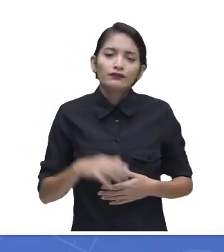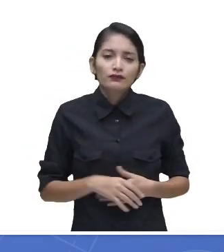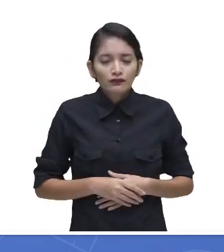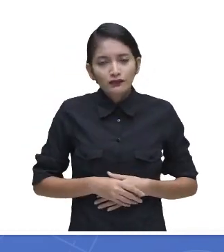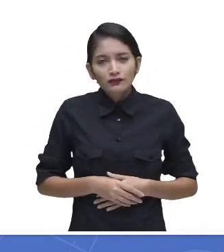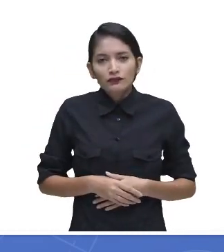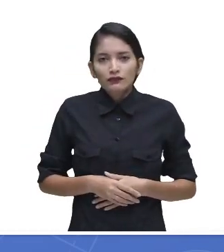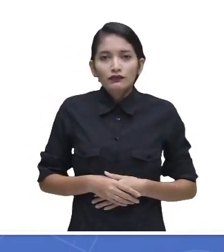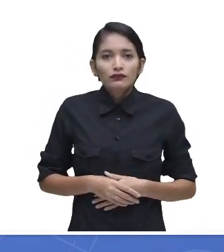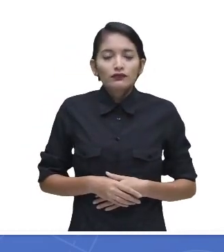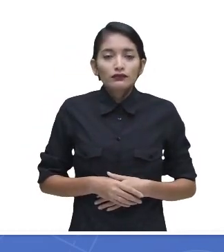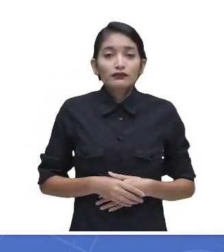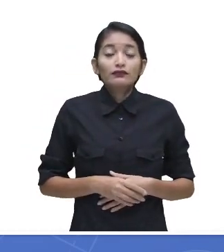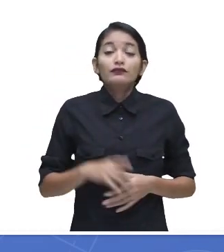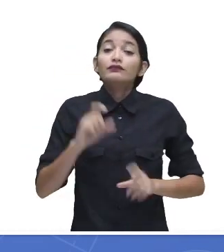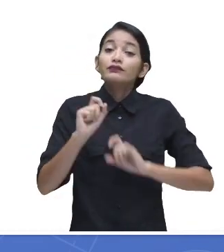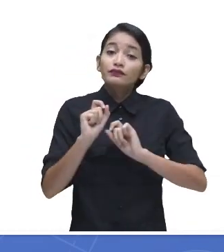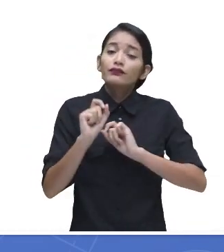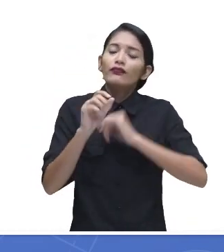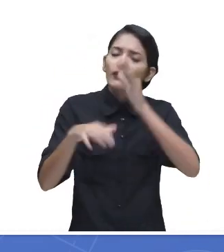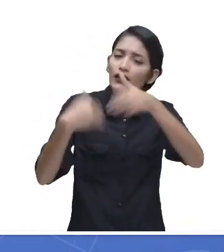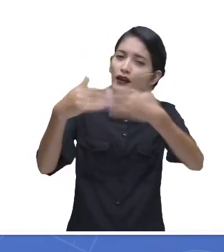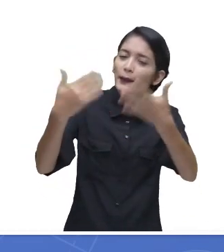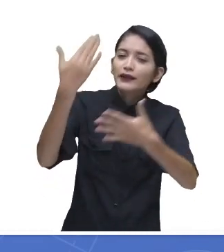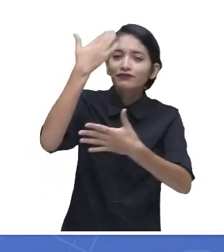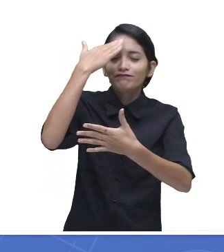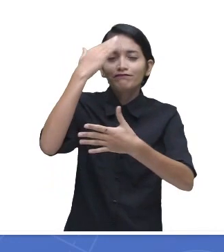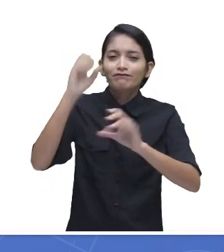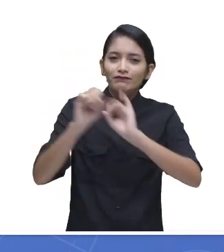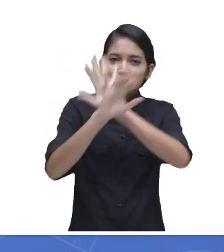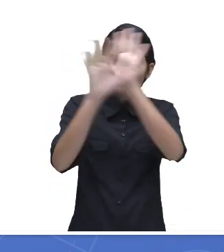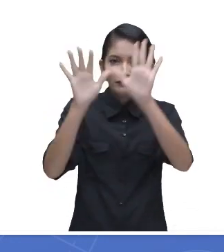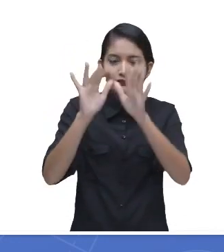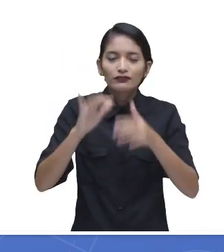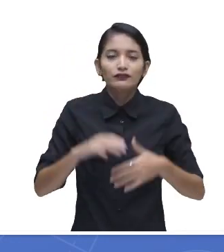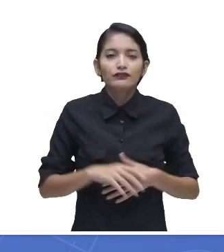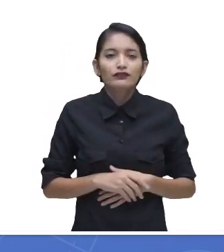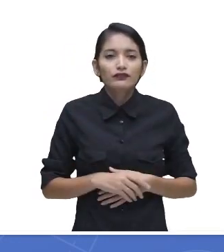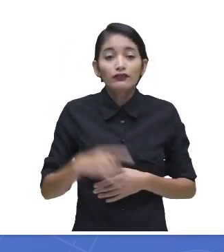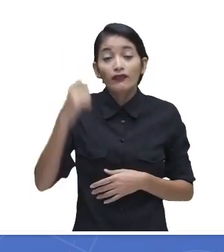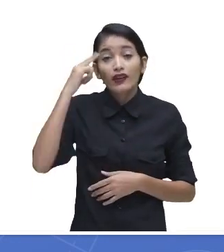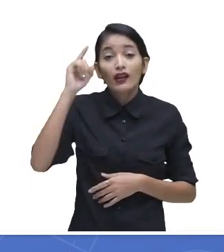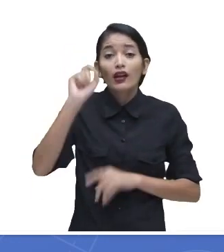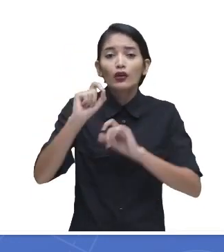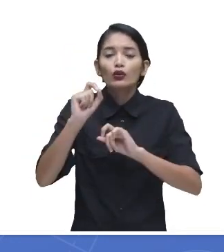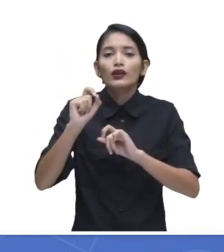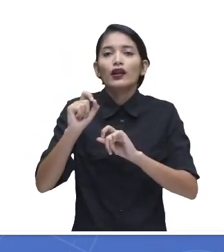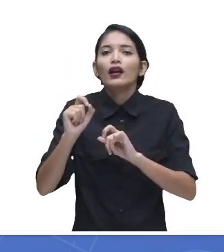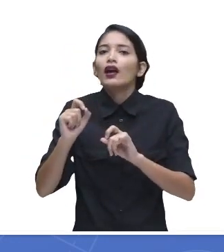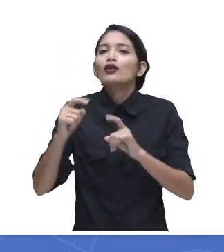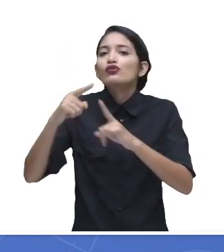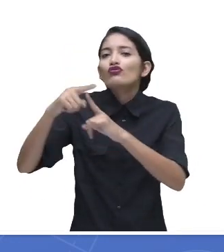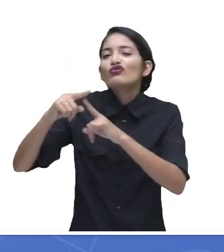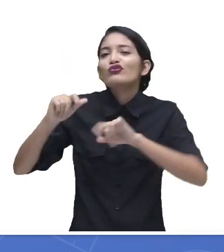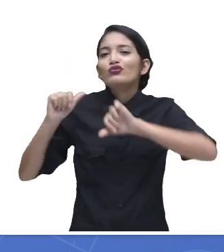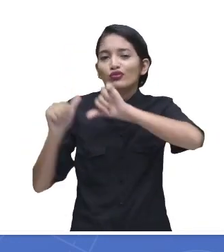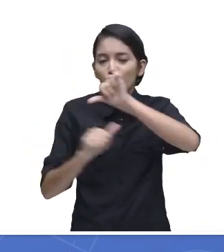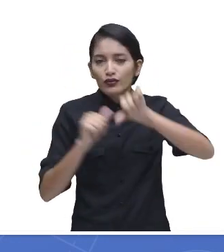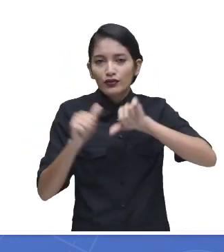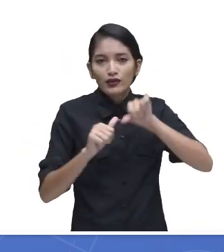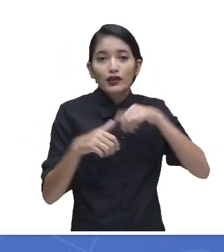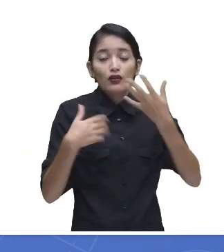ver outras coisas que vêm mais pela frente para entender melhor. Outra ideia também é a ideia de mudança. Então, quando a gente